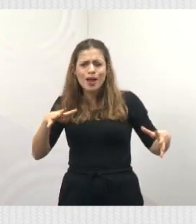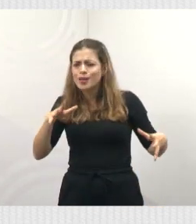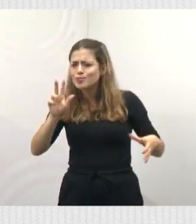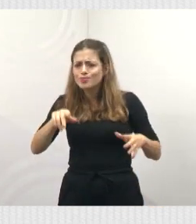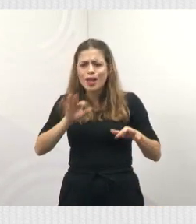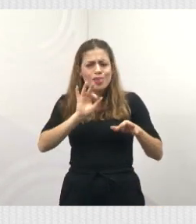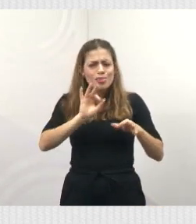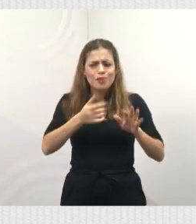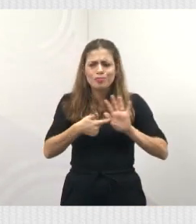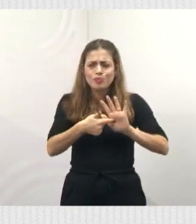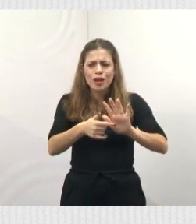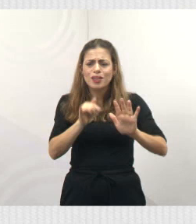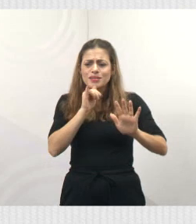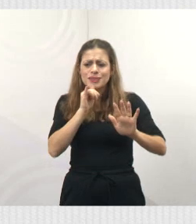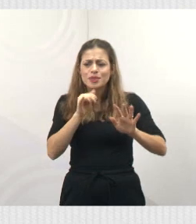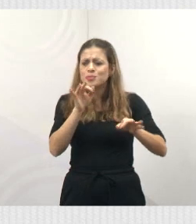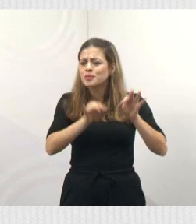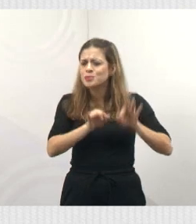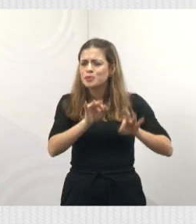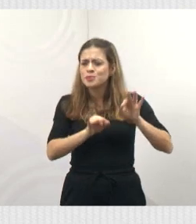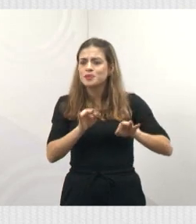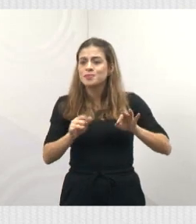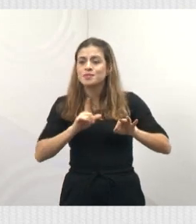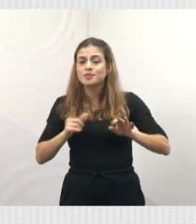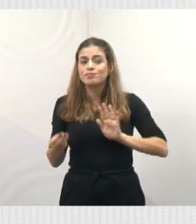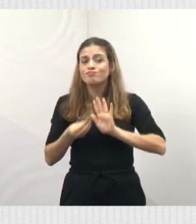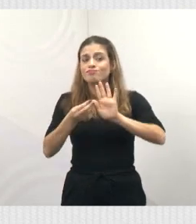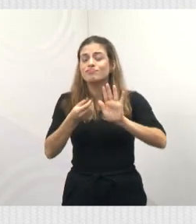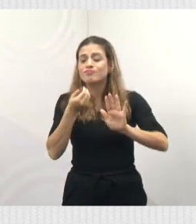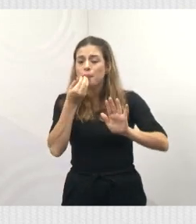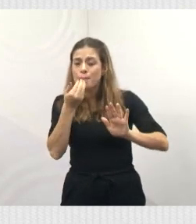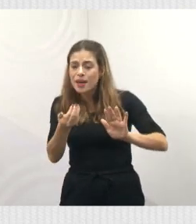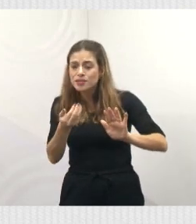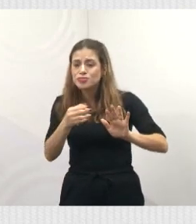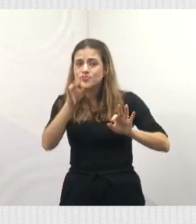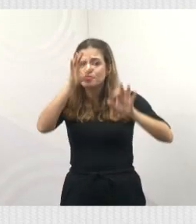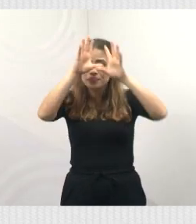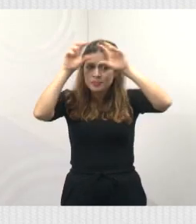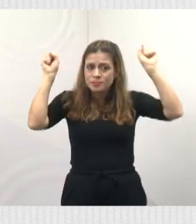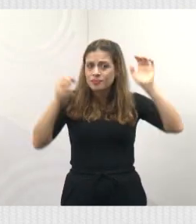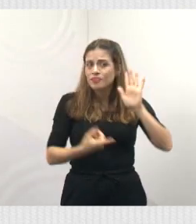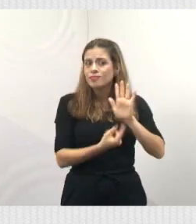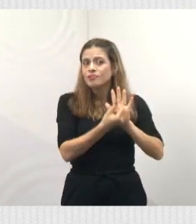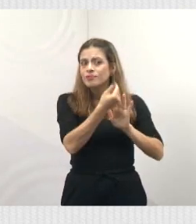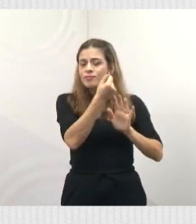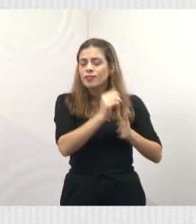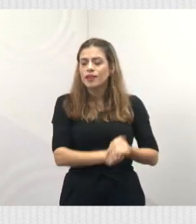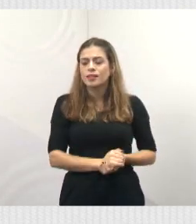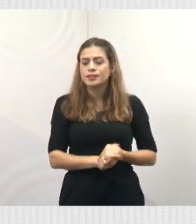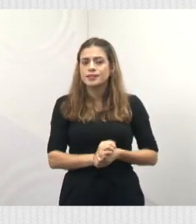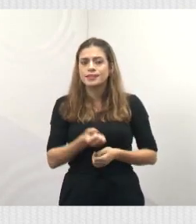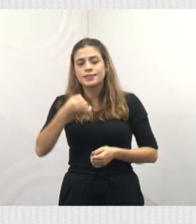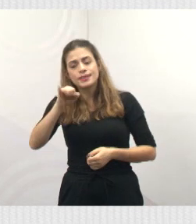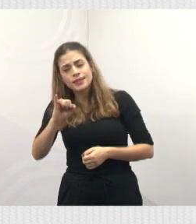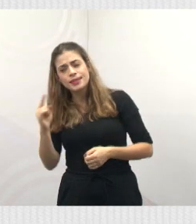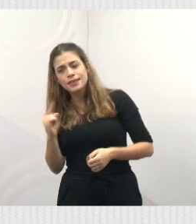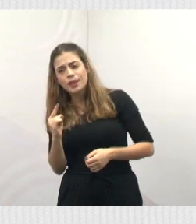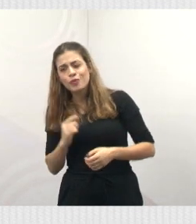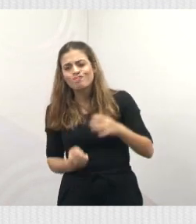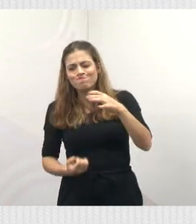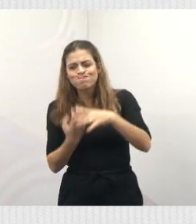de controle interno que atenda às exigências que o Tribunal de Contas impõe. Porque senão nós teríamos criado dentro do